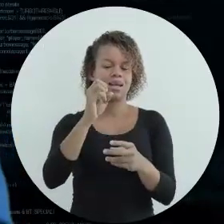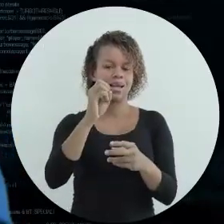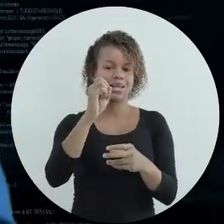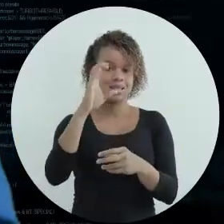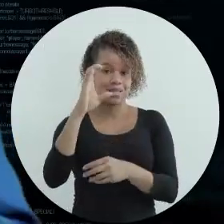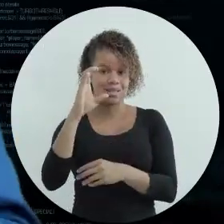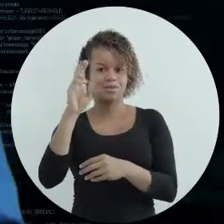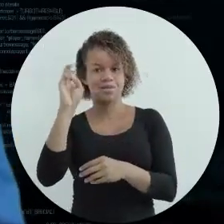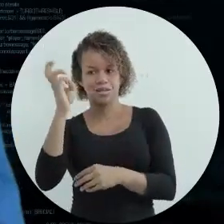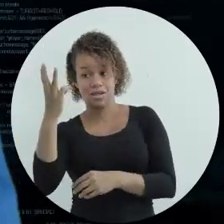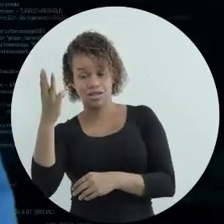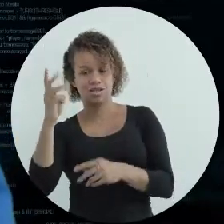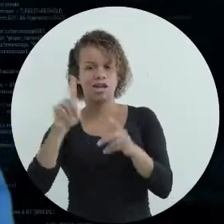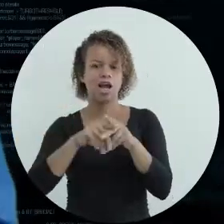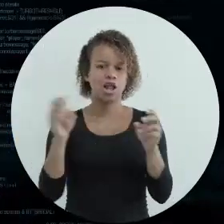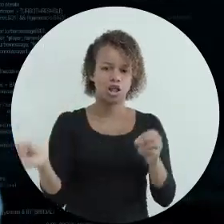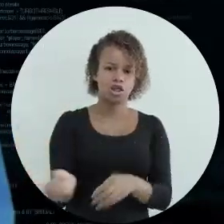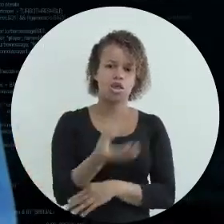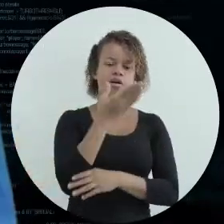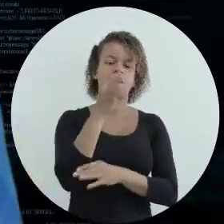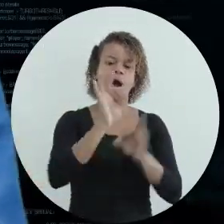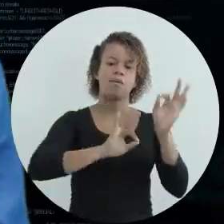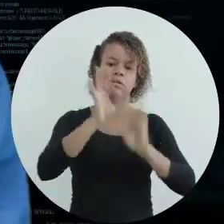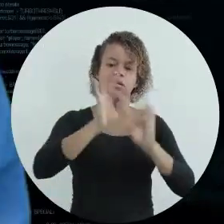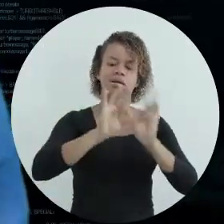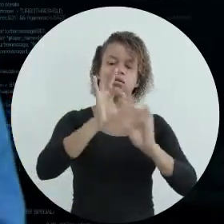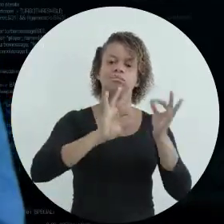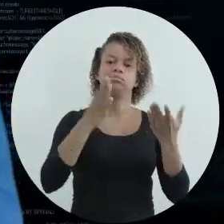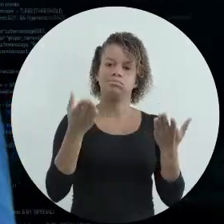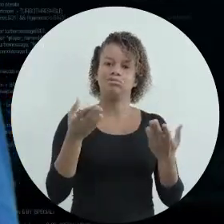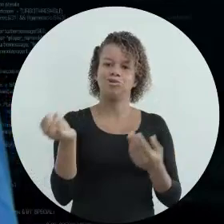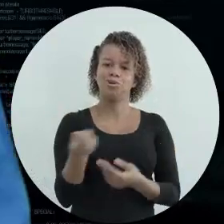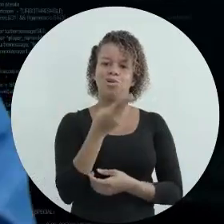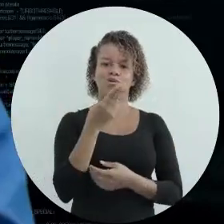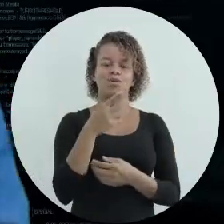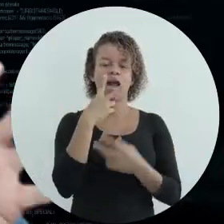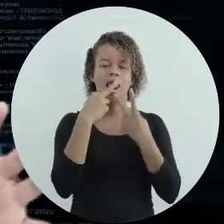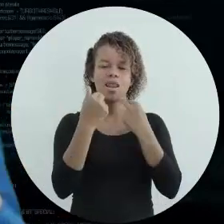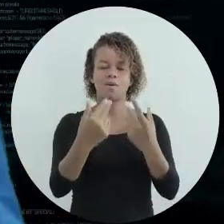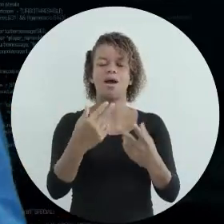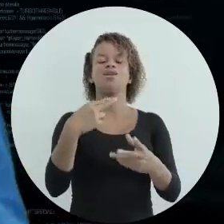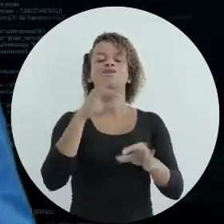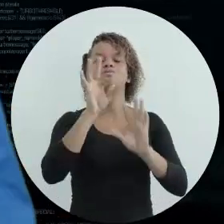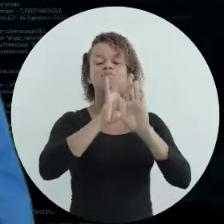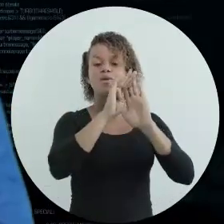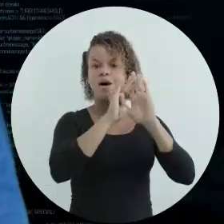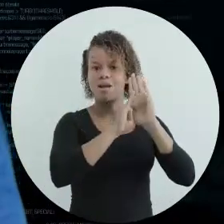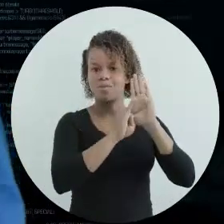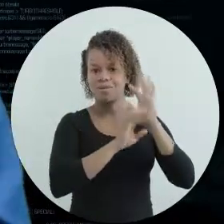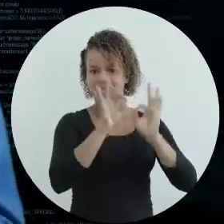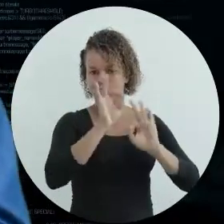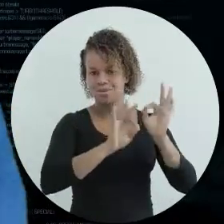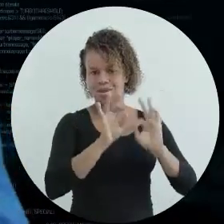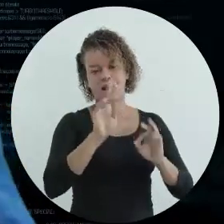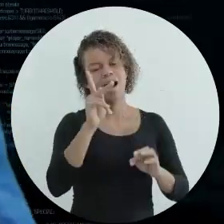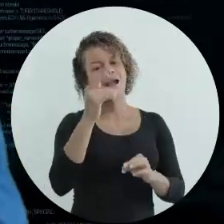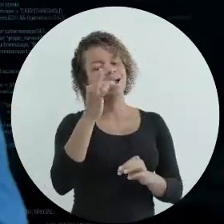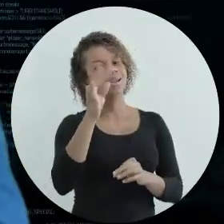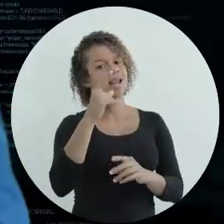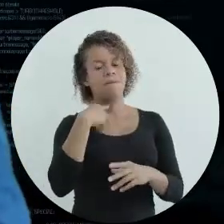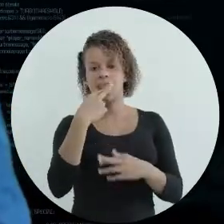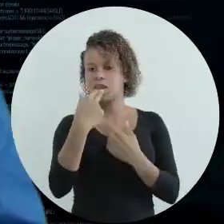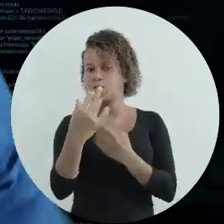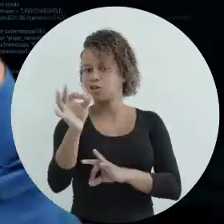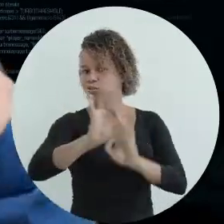nova reformulação do JavaScript, que é a linguagem de programação. HTML não é linguagem de programação, CSS não é